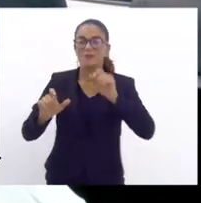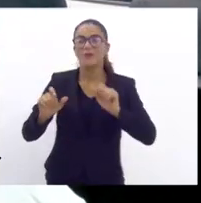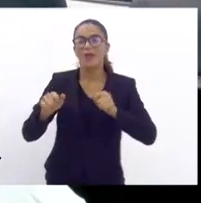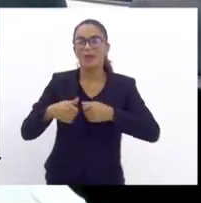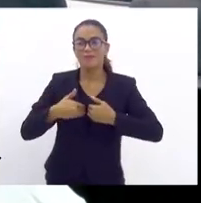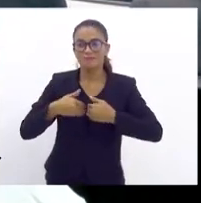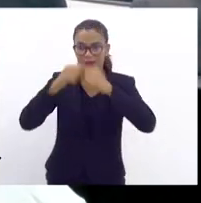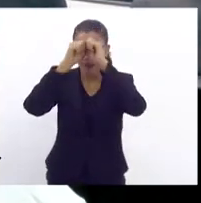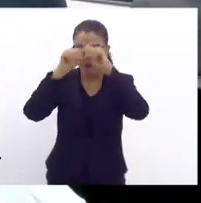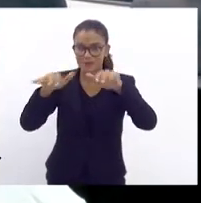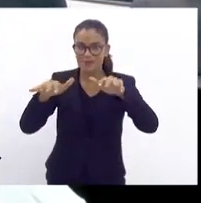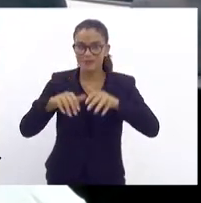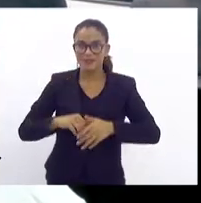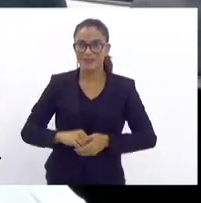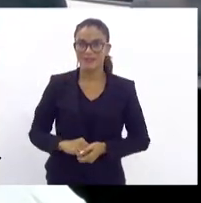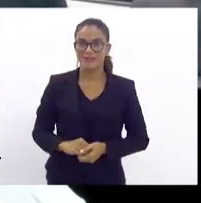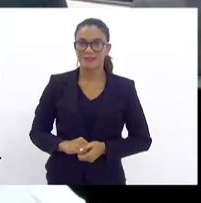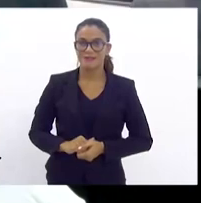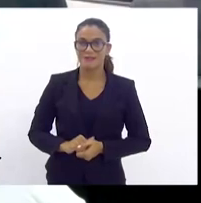favor